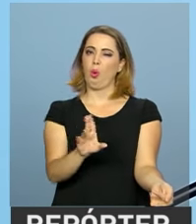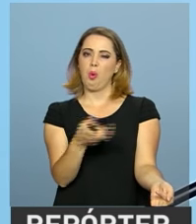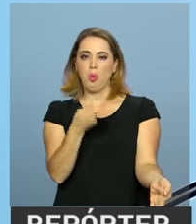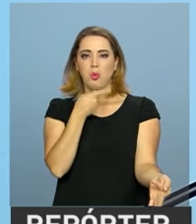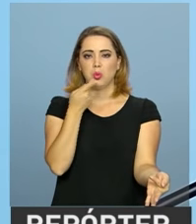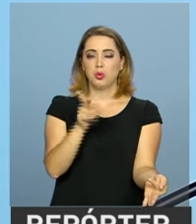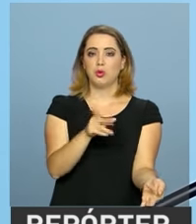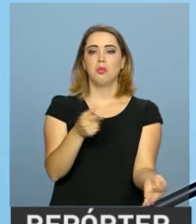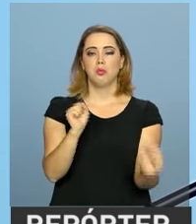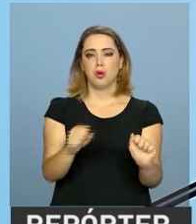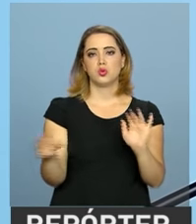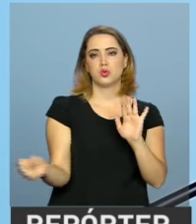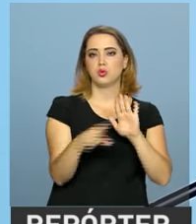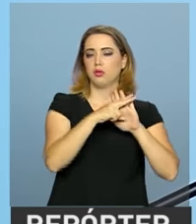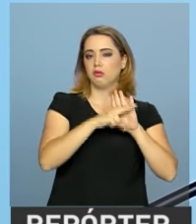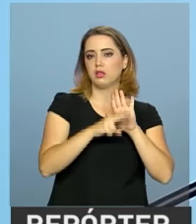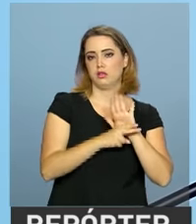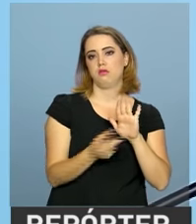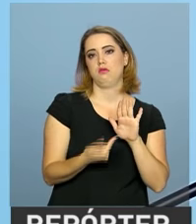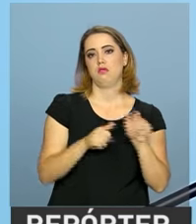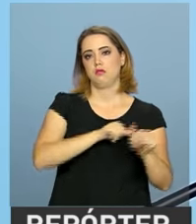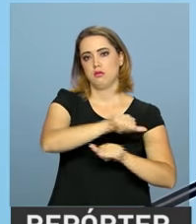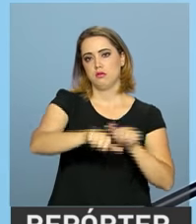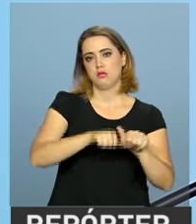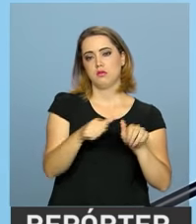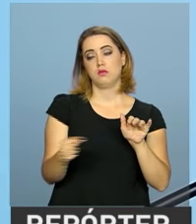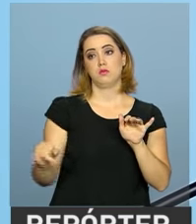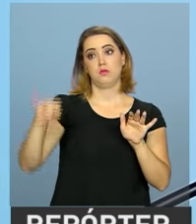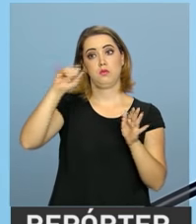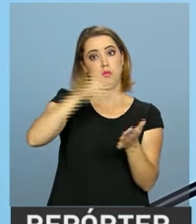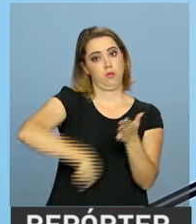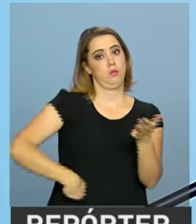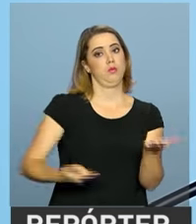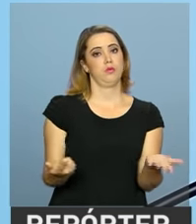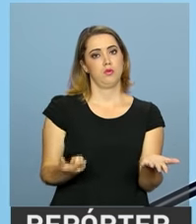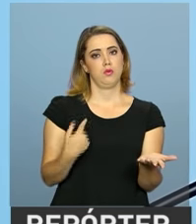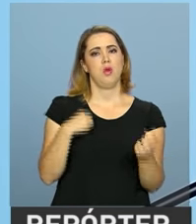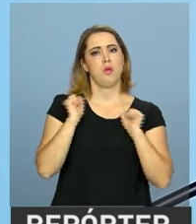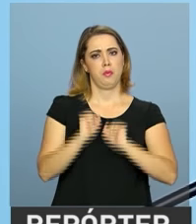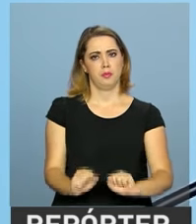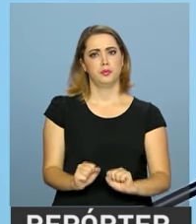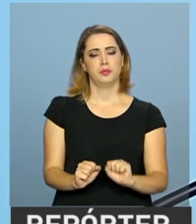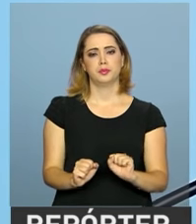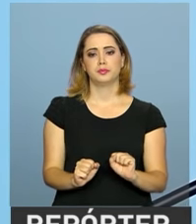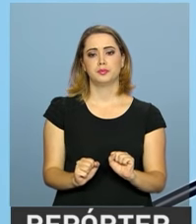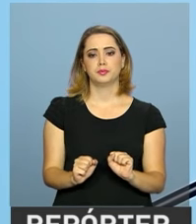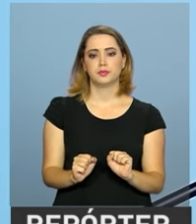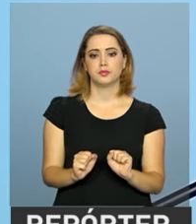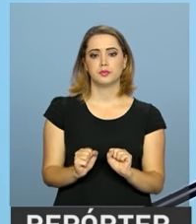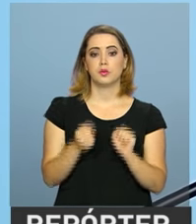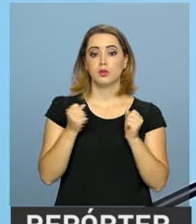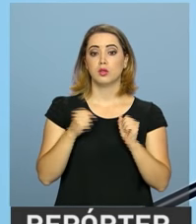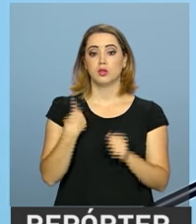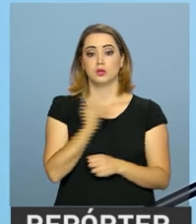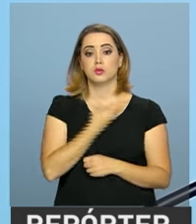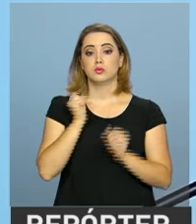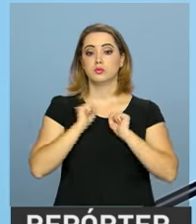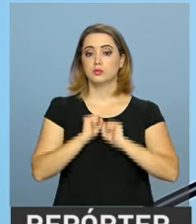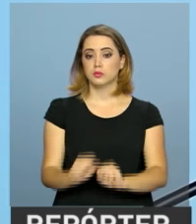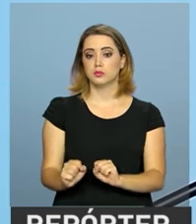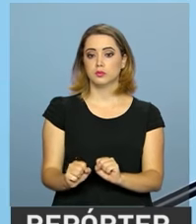quiserem chamar de reforma, a reforma do sistema tributário. De modo a que possamos, não é? De modo a que